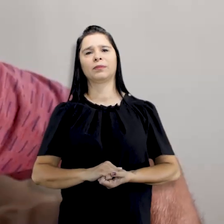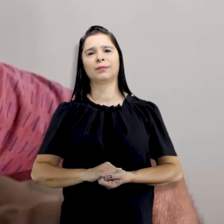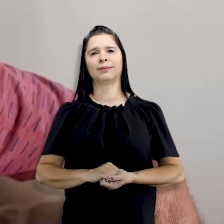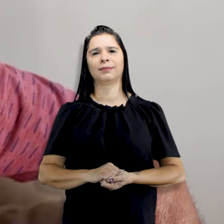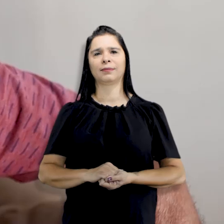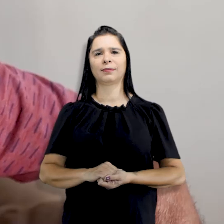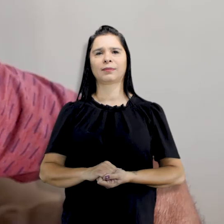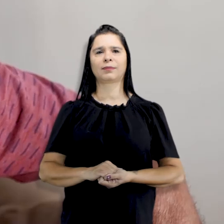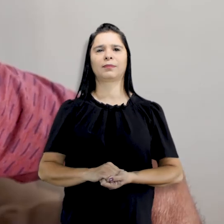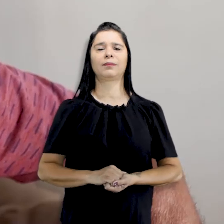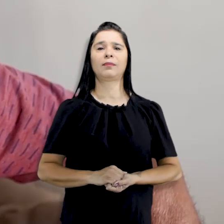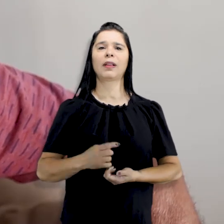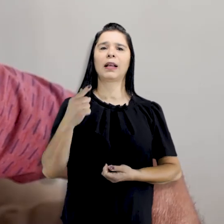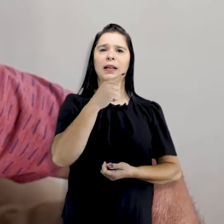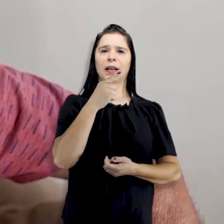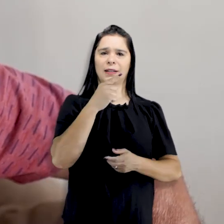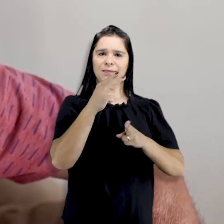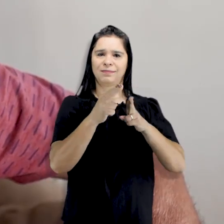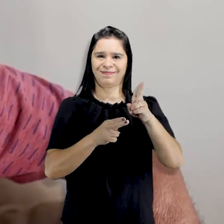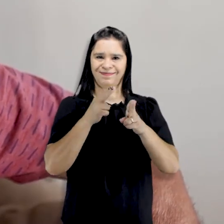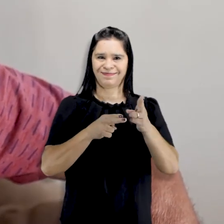Aquela locomotiva que está ali no pátio,